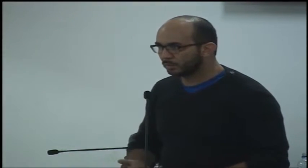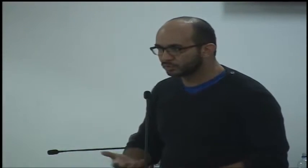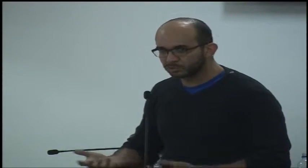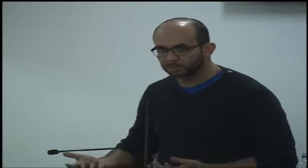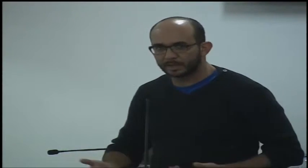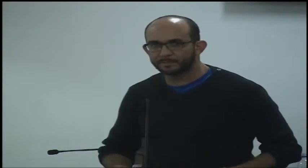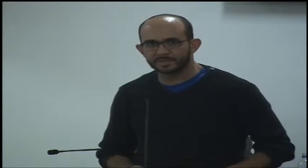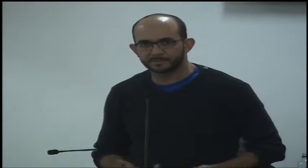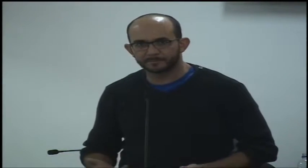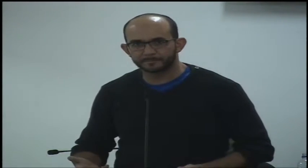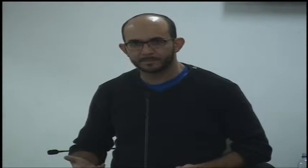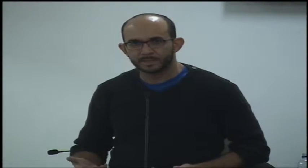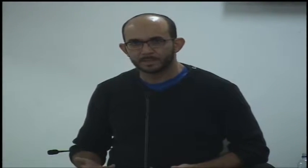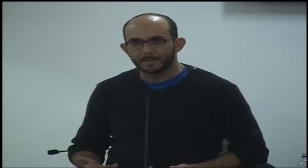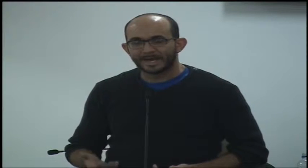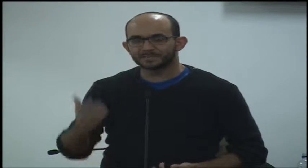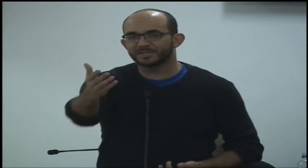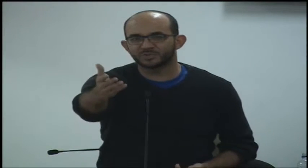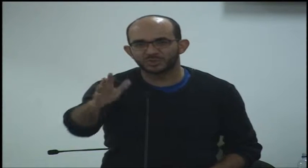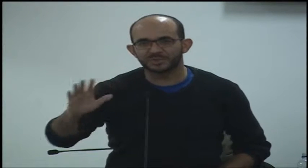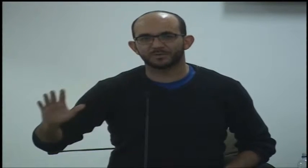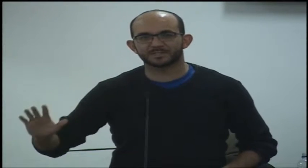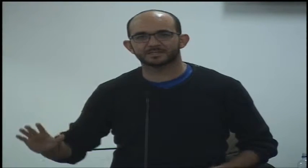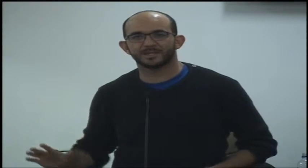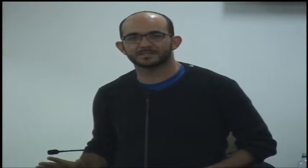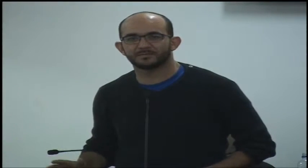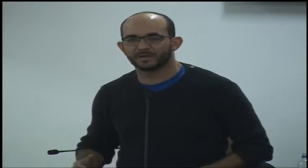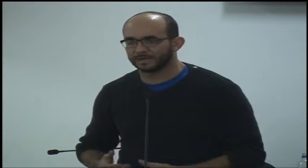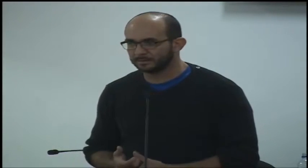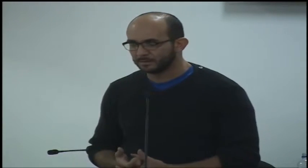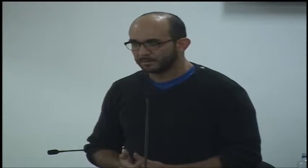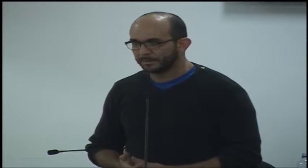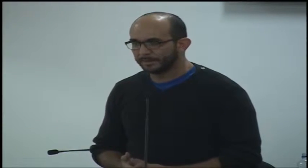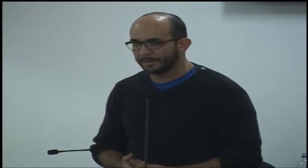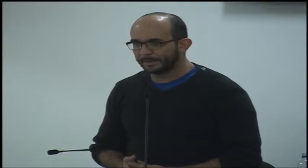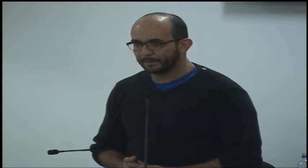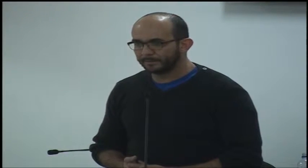E a construtora é a mesma. As medições que Vossa Excelência fala,